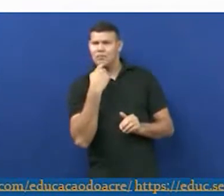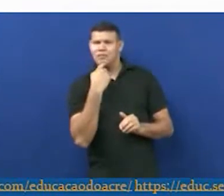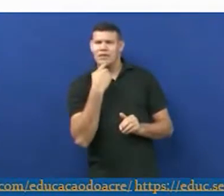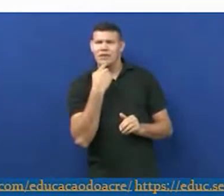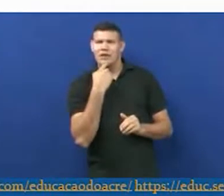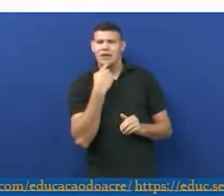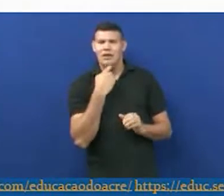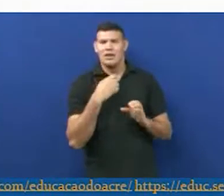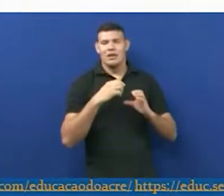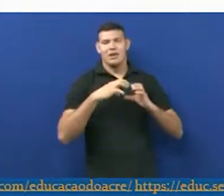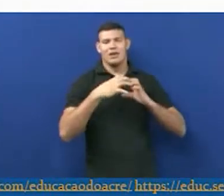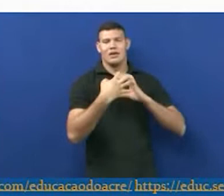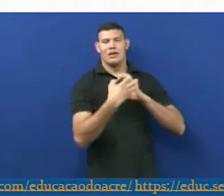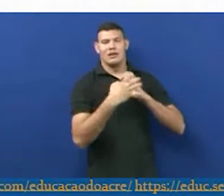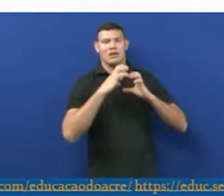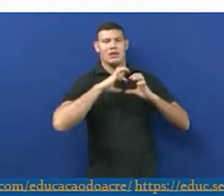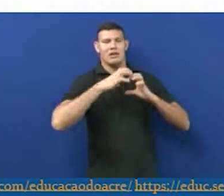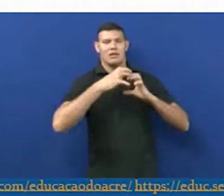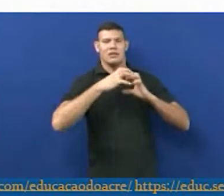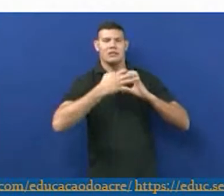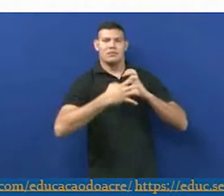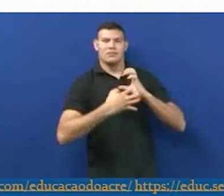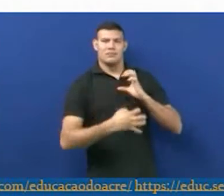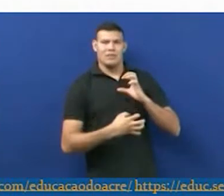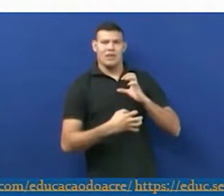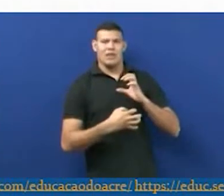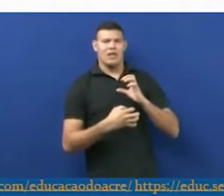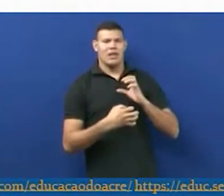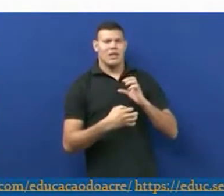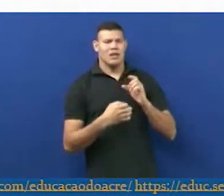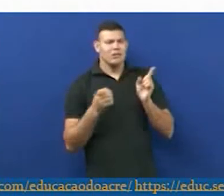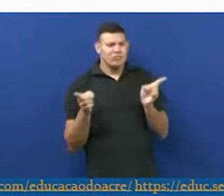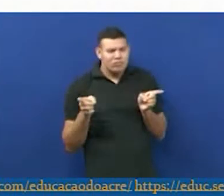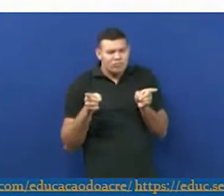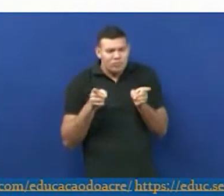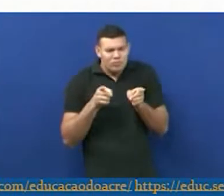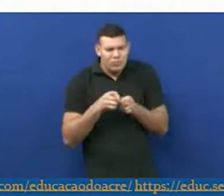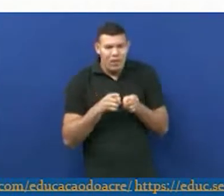é bem pequeno em relação, por exemplo, ao tamanho da Terra.